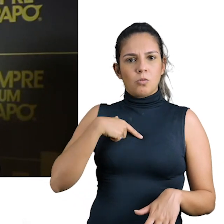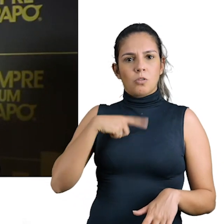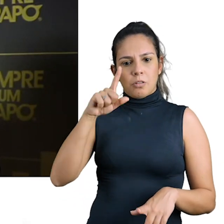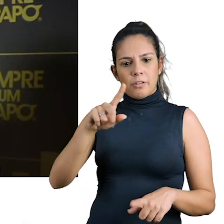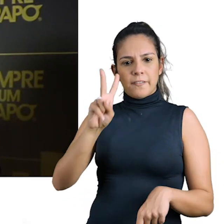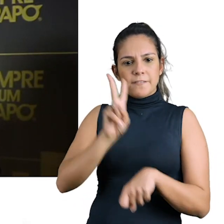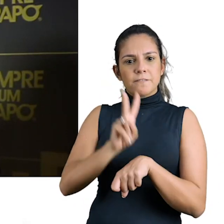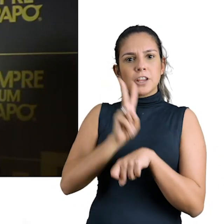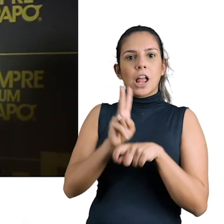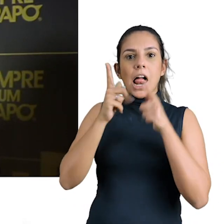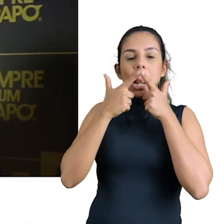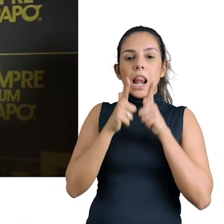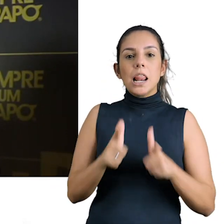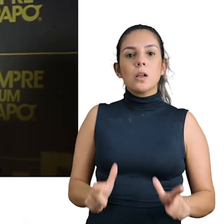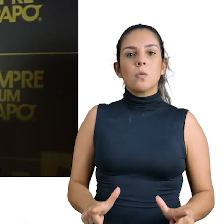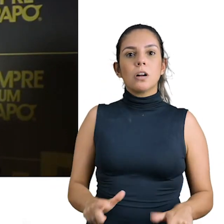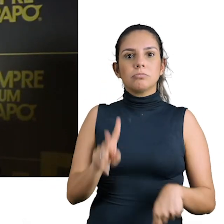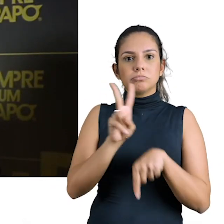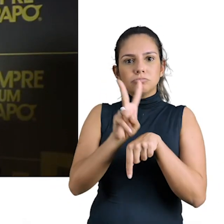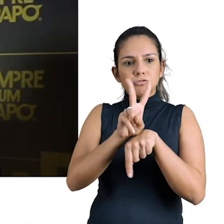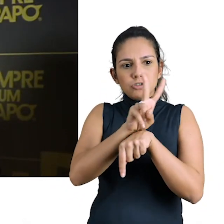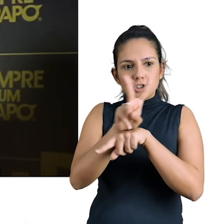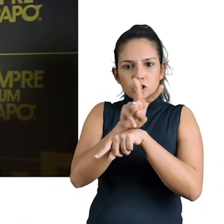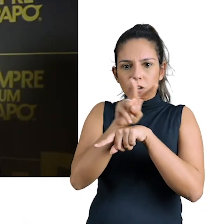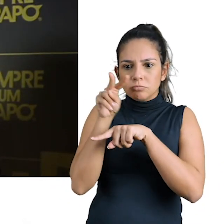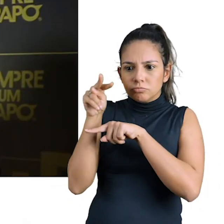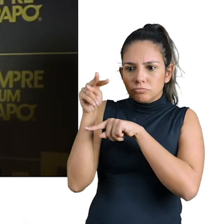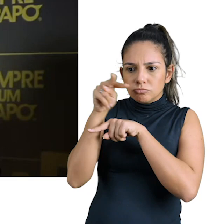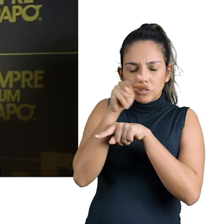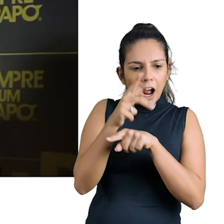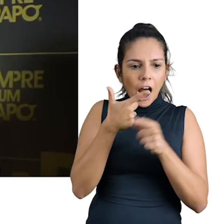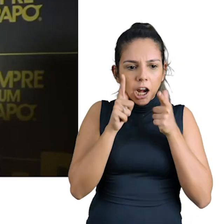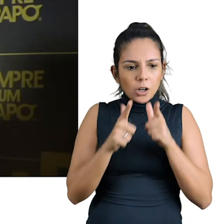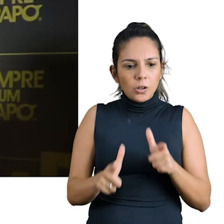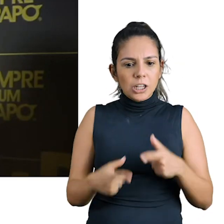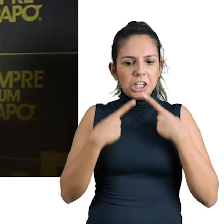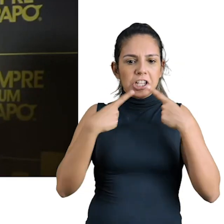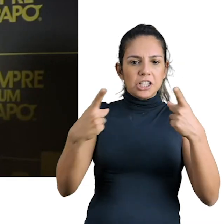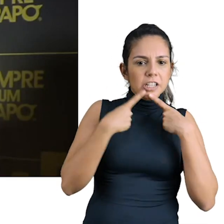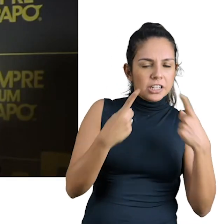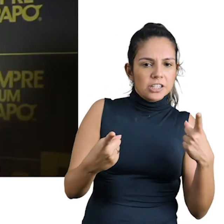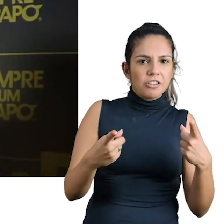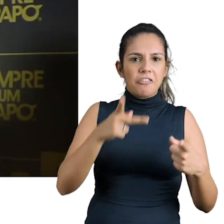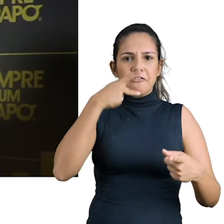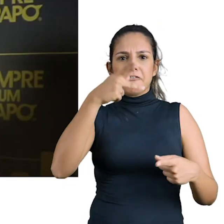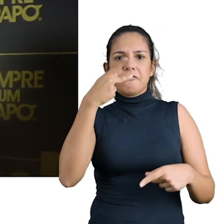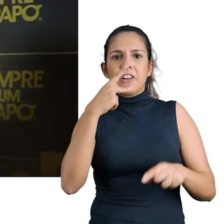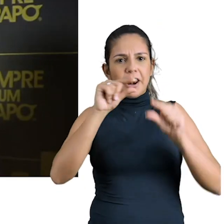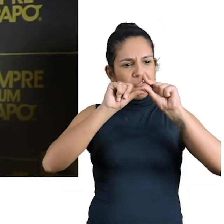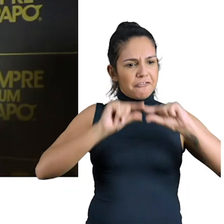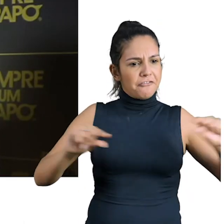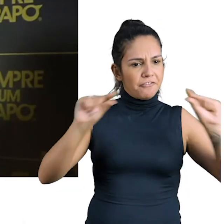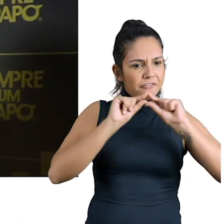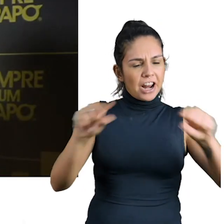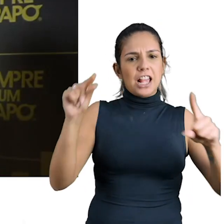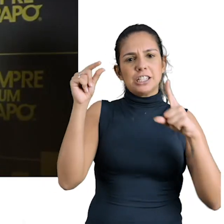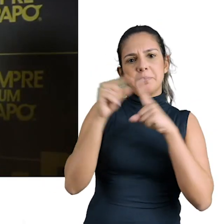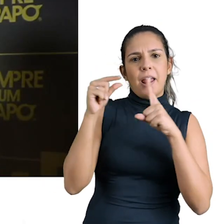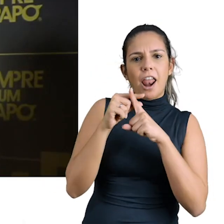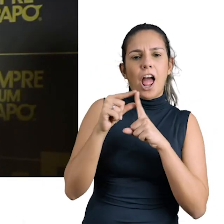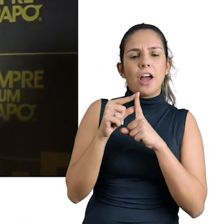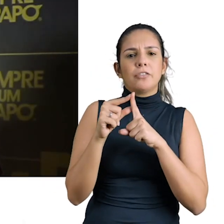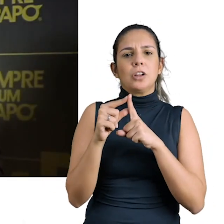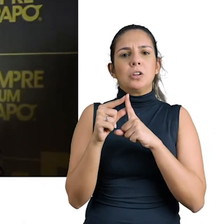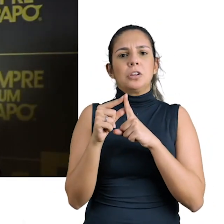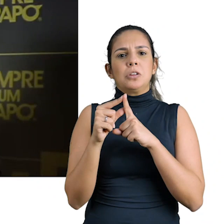da vigília linguística. Muita gente é crítica, né? As falas e frases e palavras